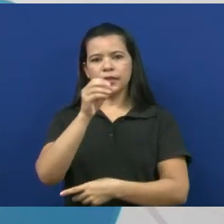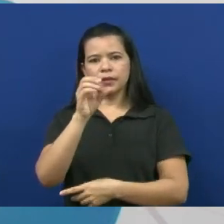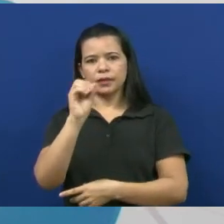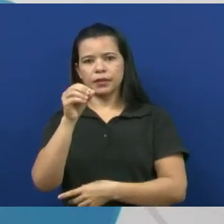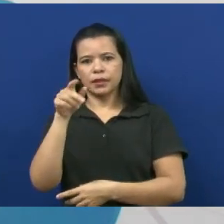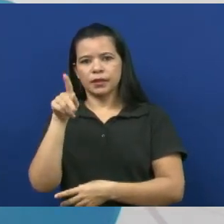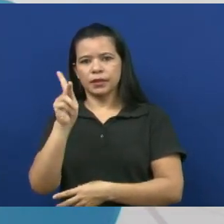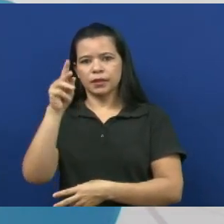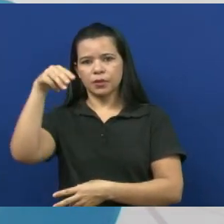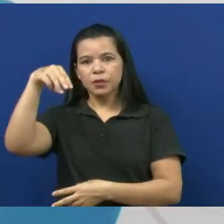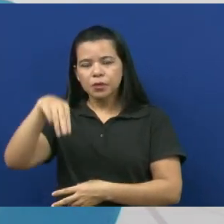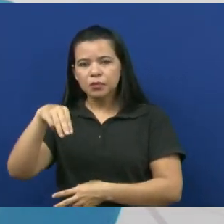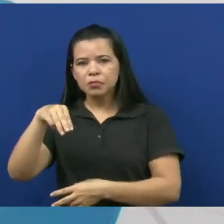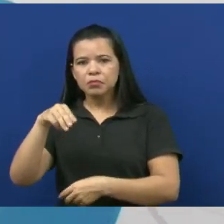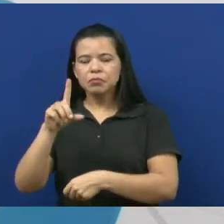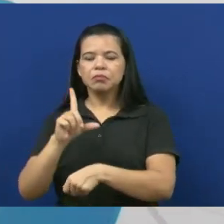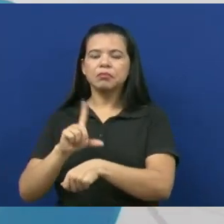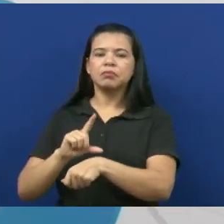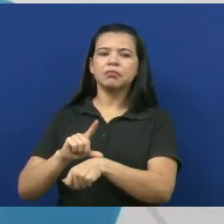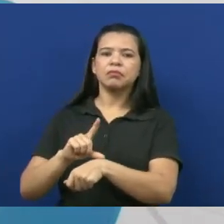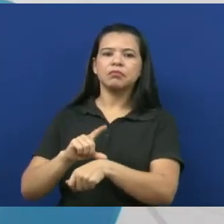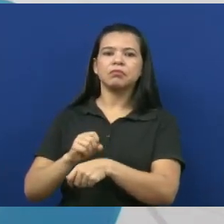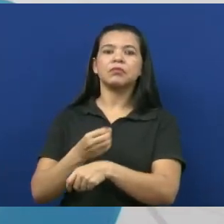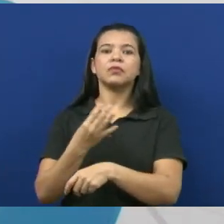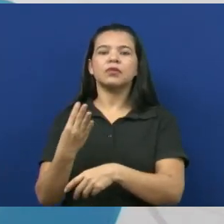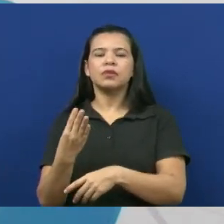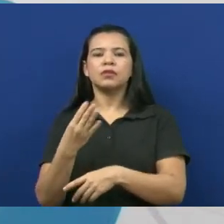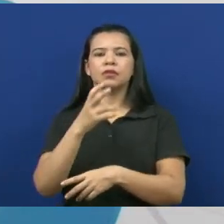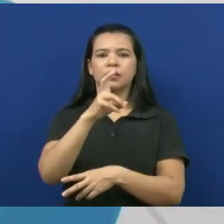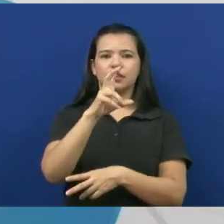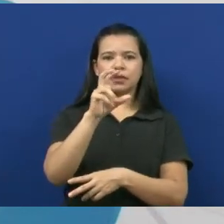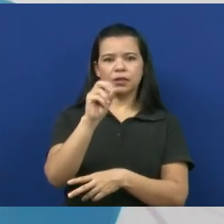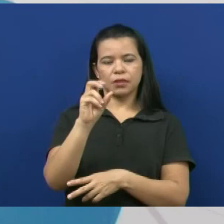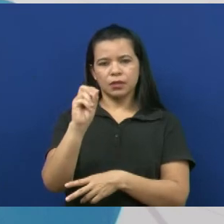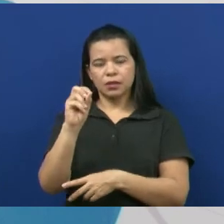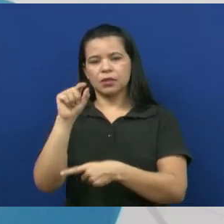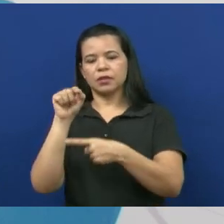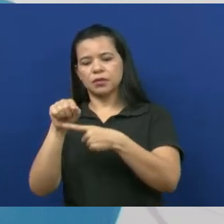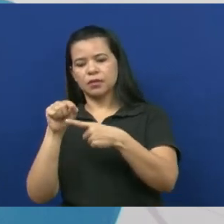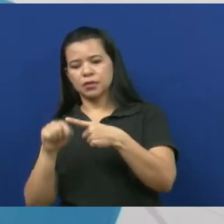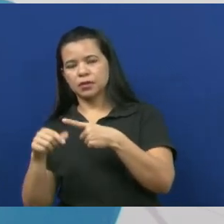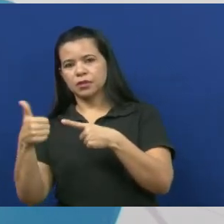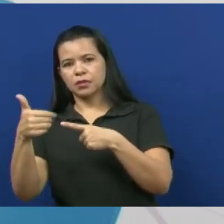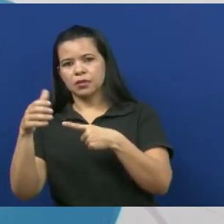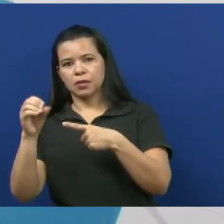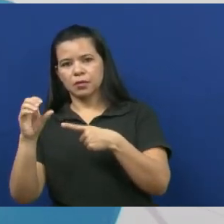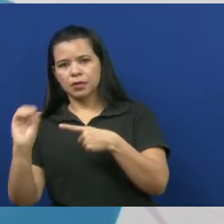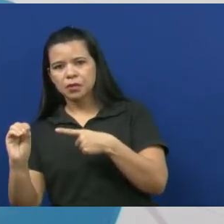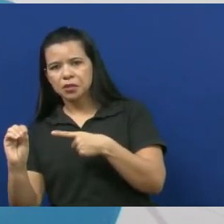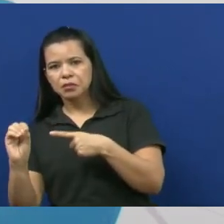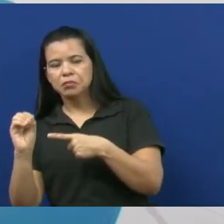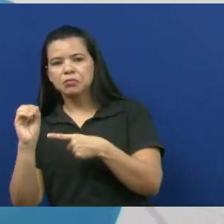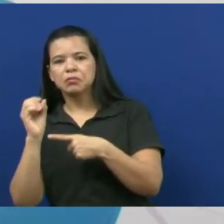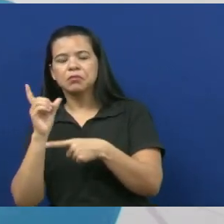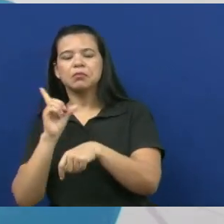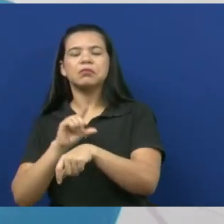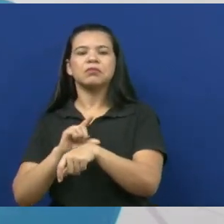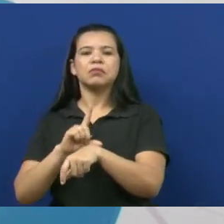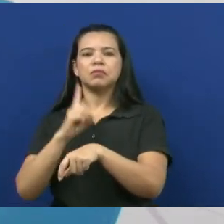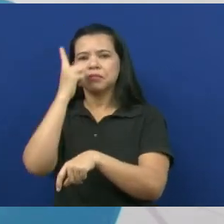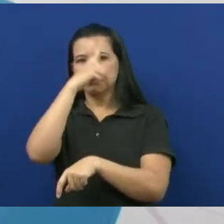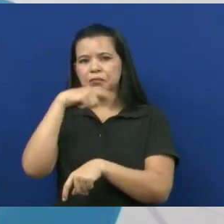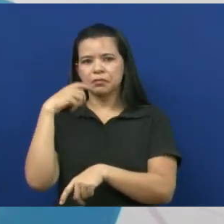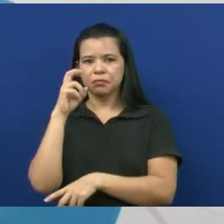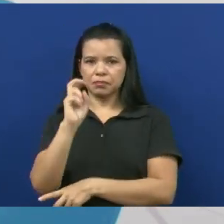meu tempo de viagem seria quanto? Basta dividir 500 para 100, 5. Gastaria 5 horas de viagem. Então perceba,